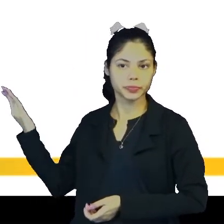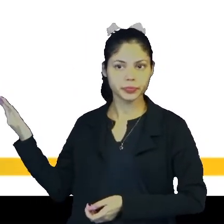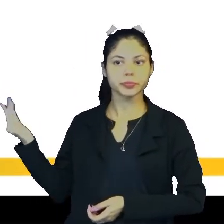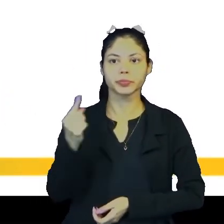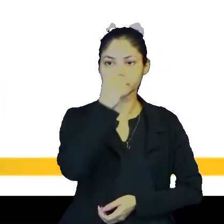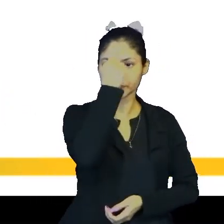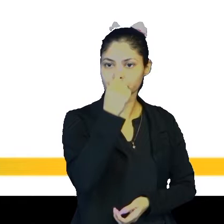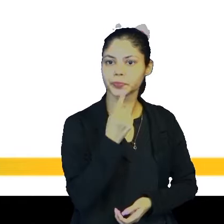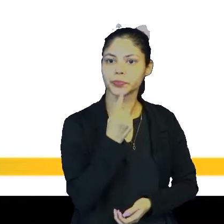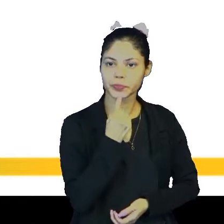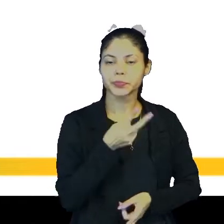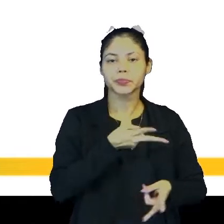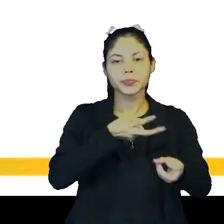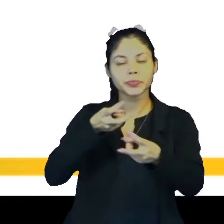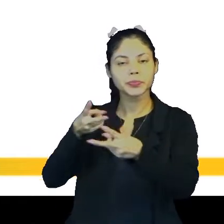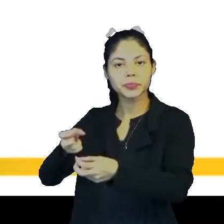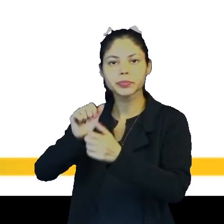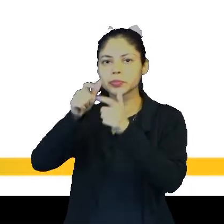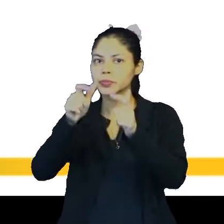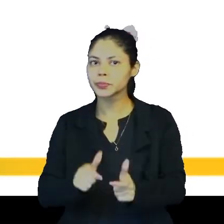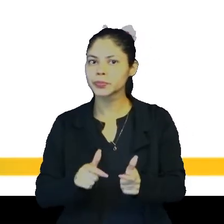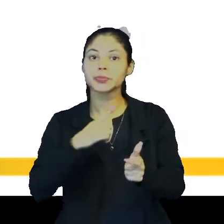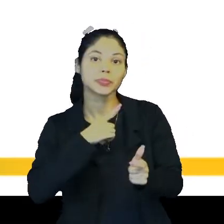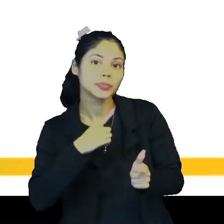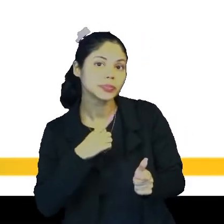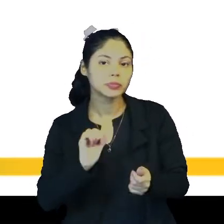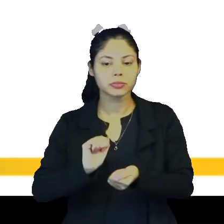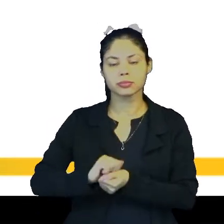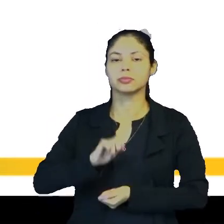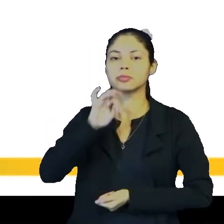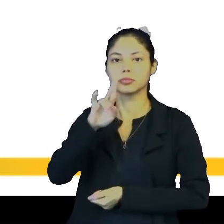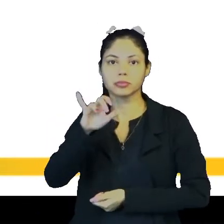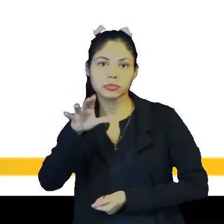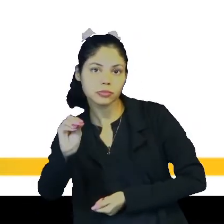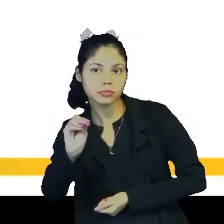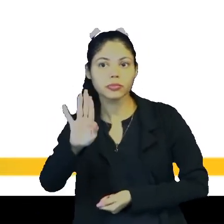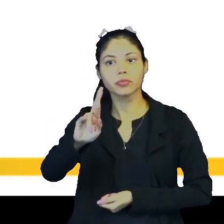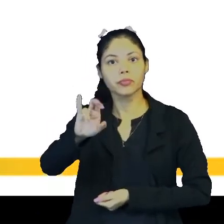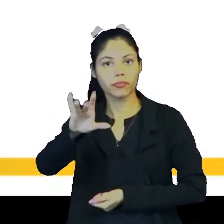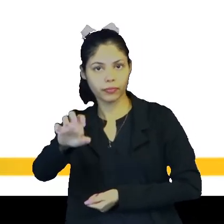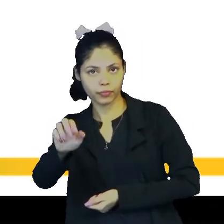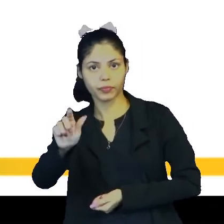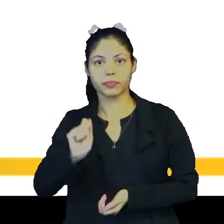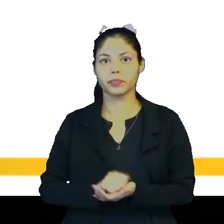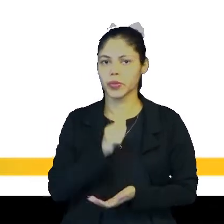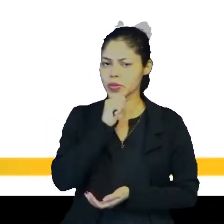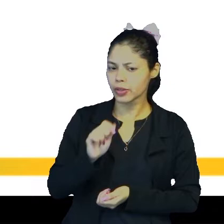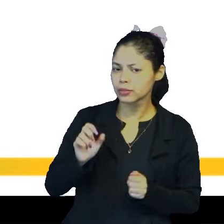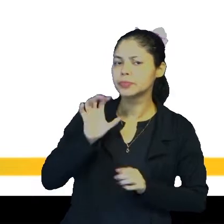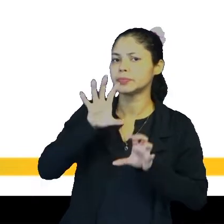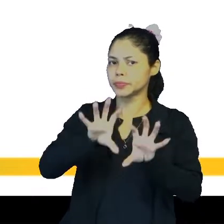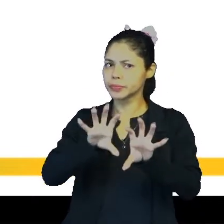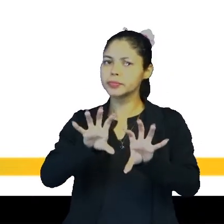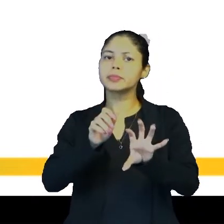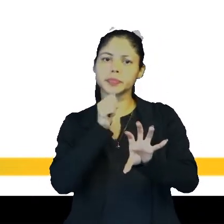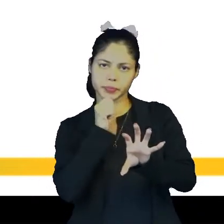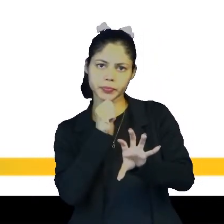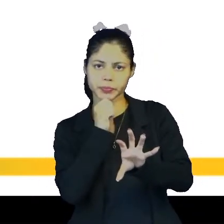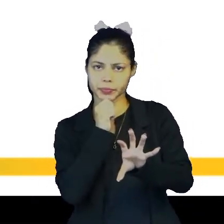da tela e veja onde estava localizado o Estreito de Bering. Essa é uma das